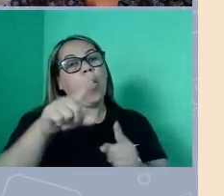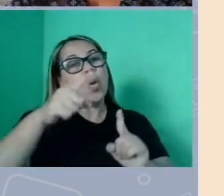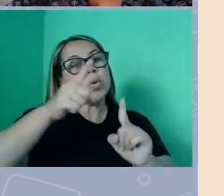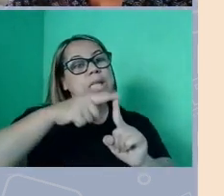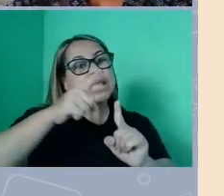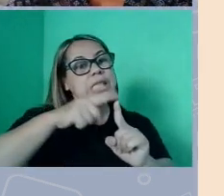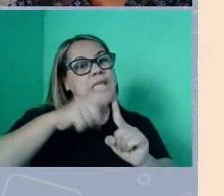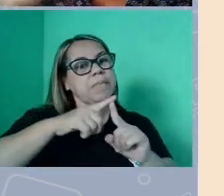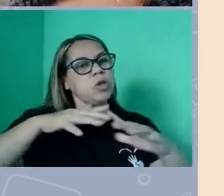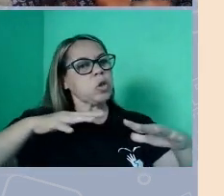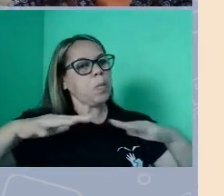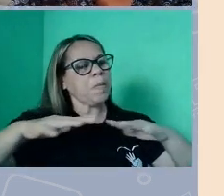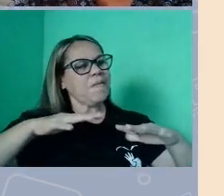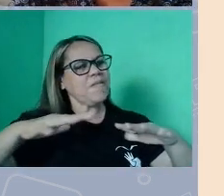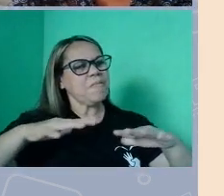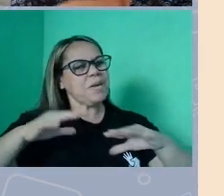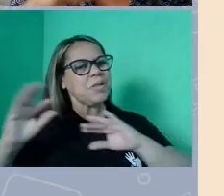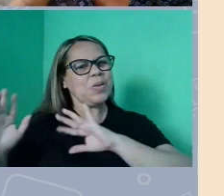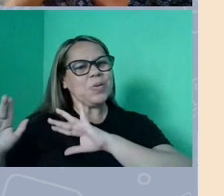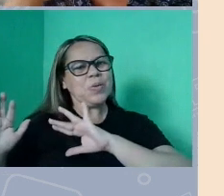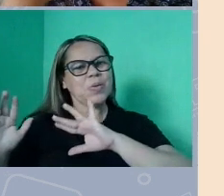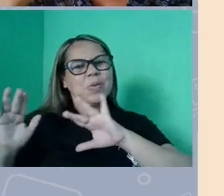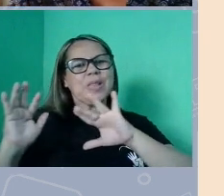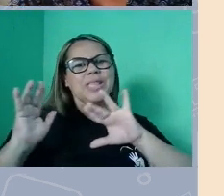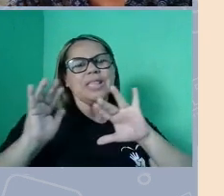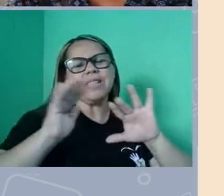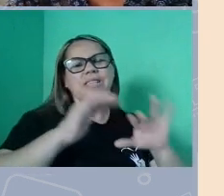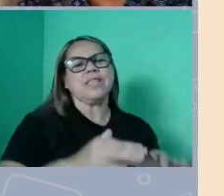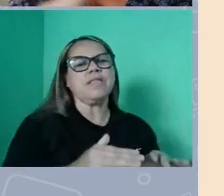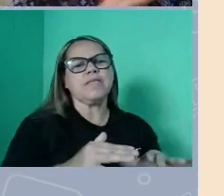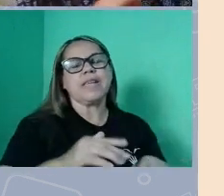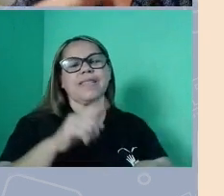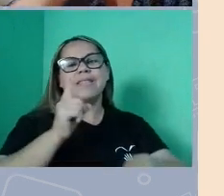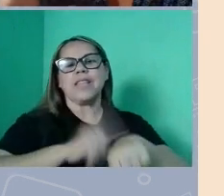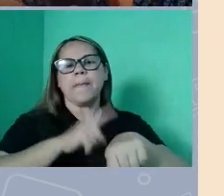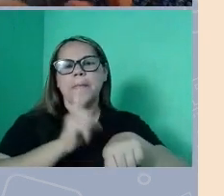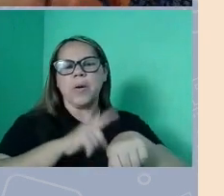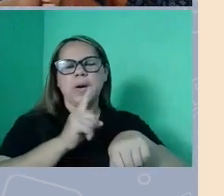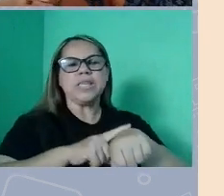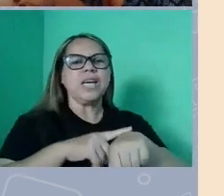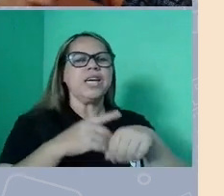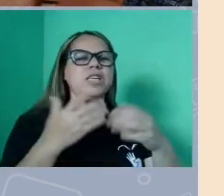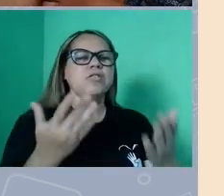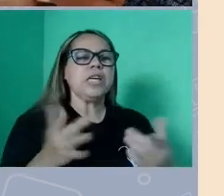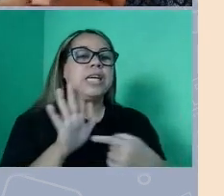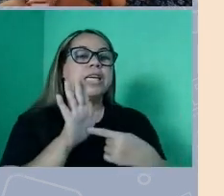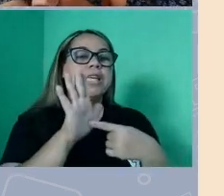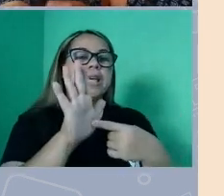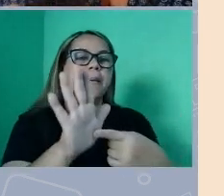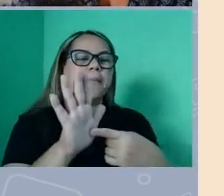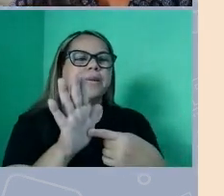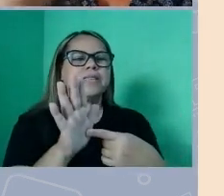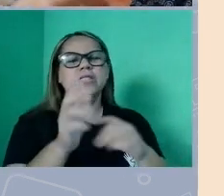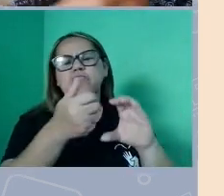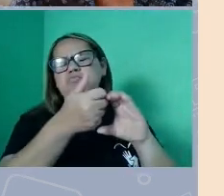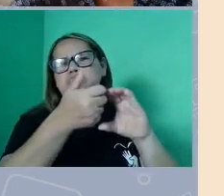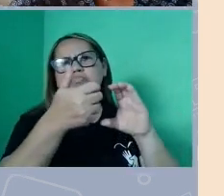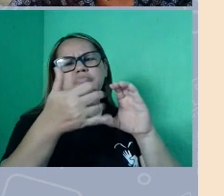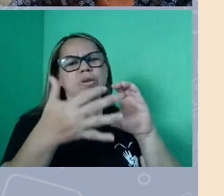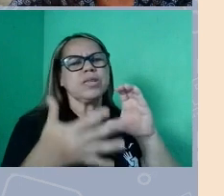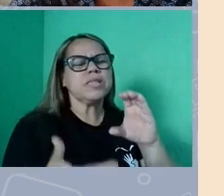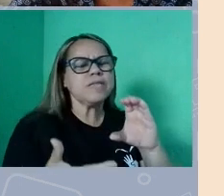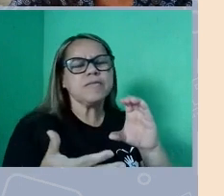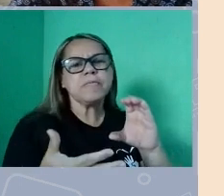movimento migratório que é um movimento temporário e que apresenta características bem